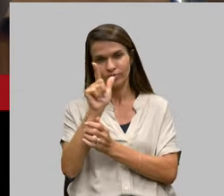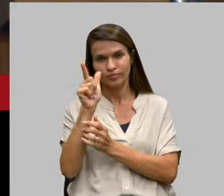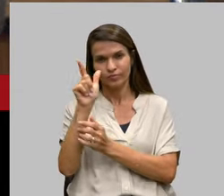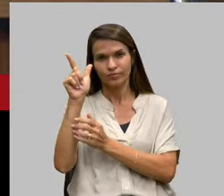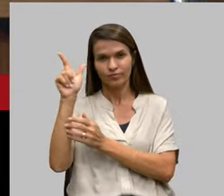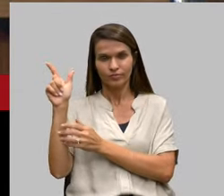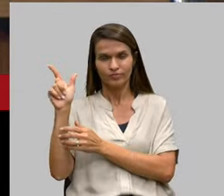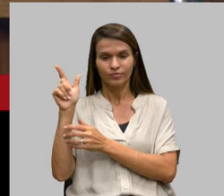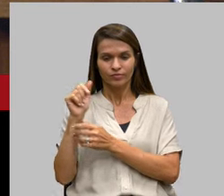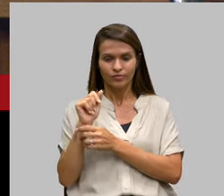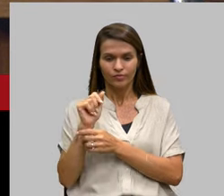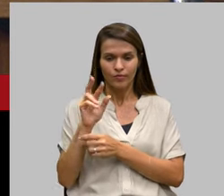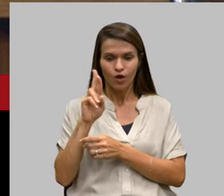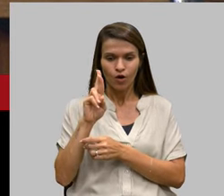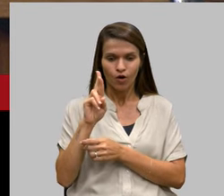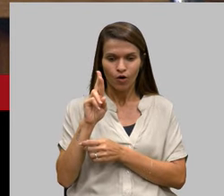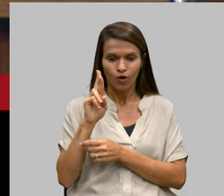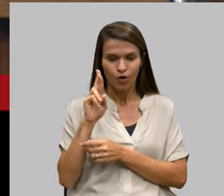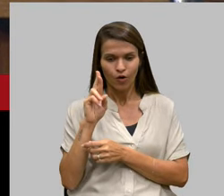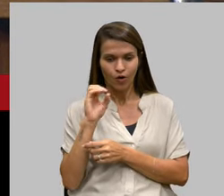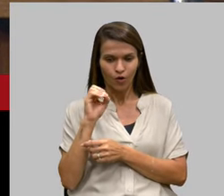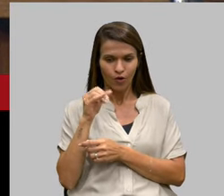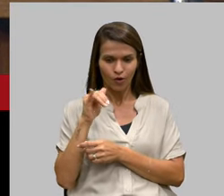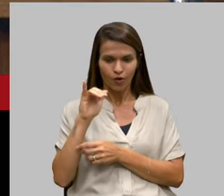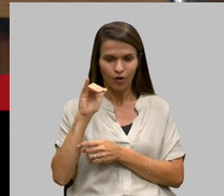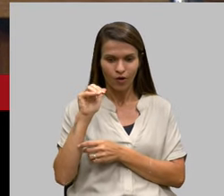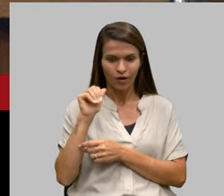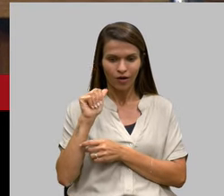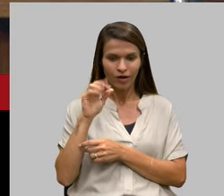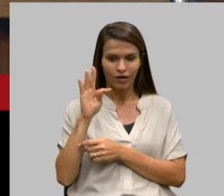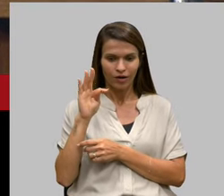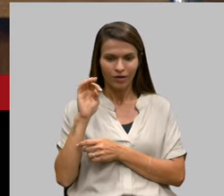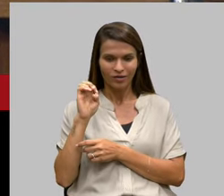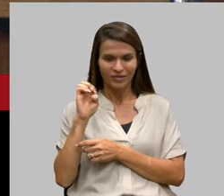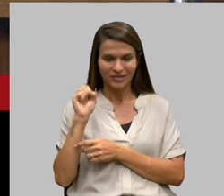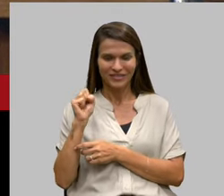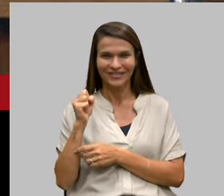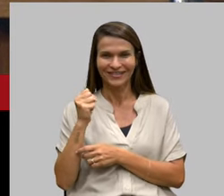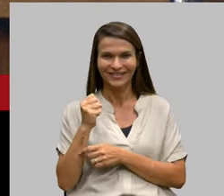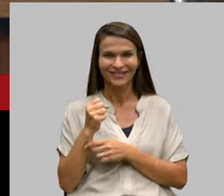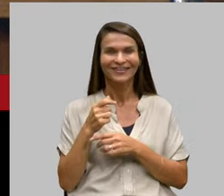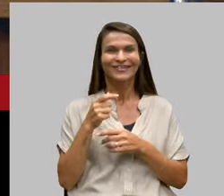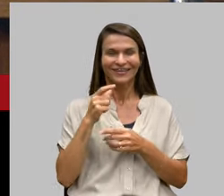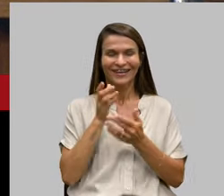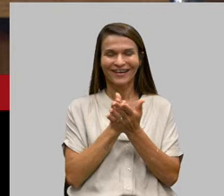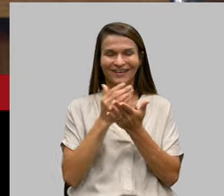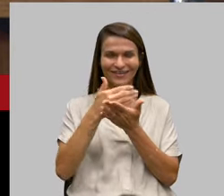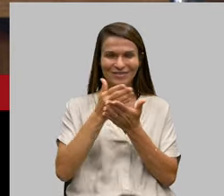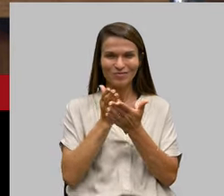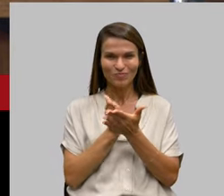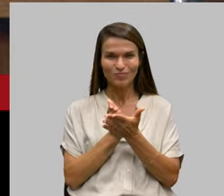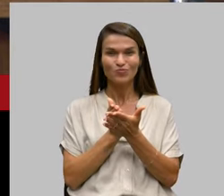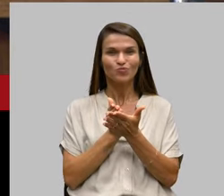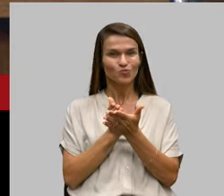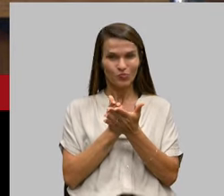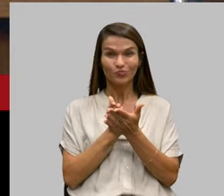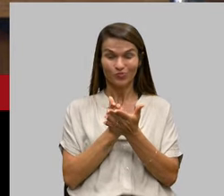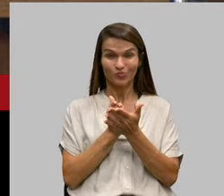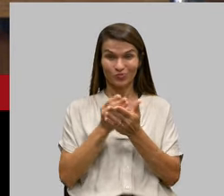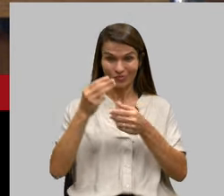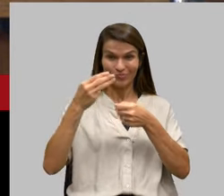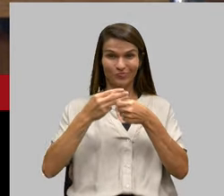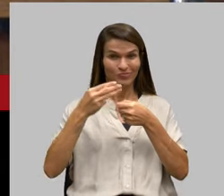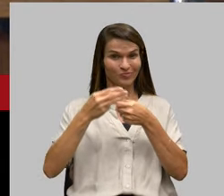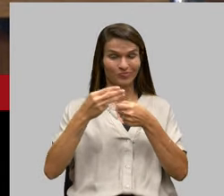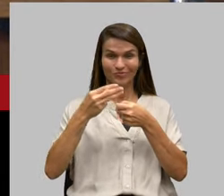royalties da da da exploração de energia hidráulica né melhor dizendo que é repartida inclusive com o município que